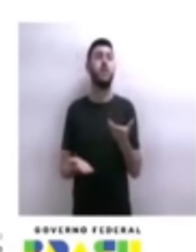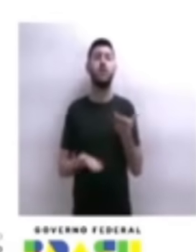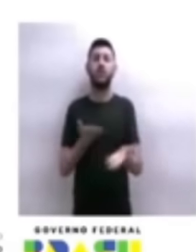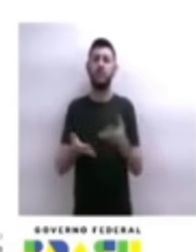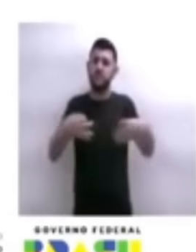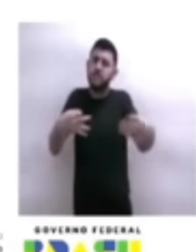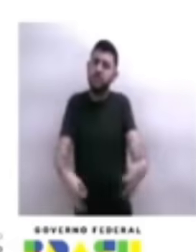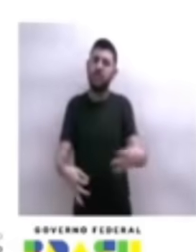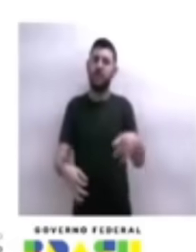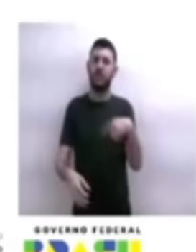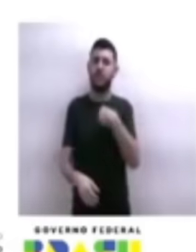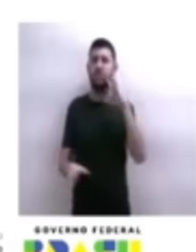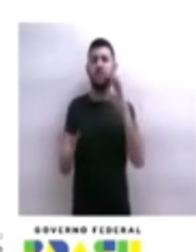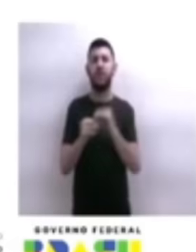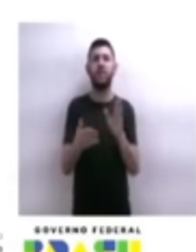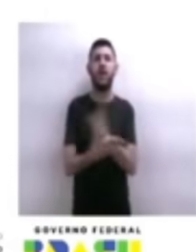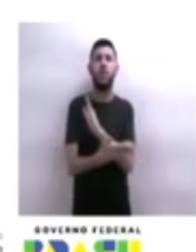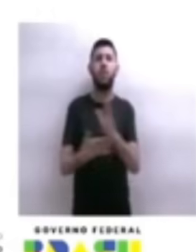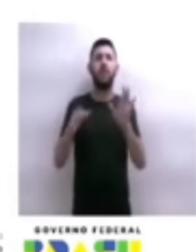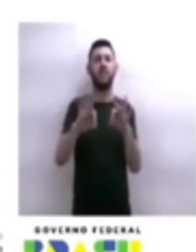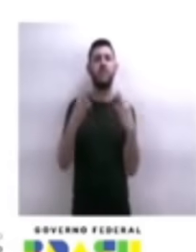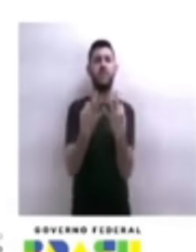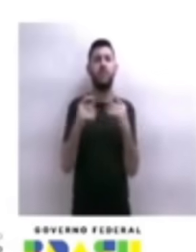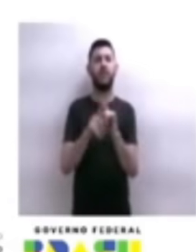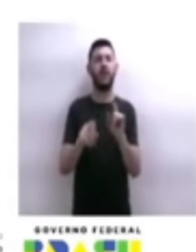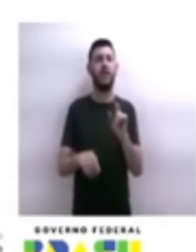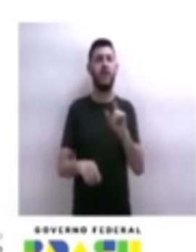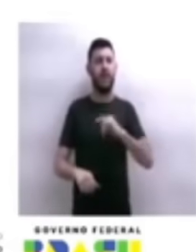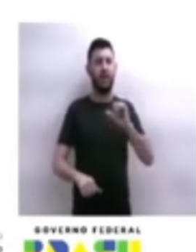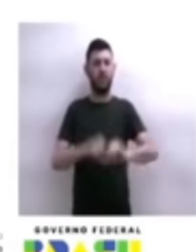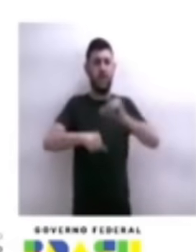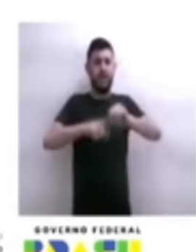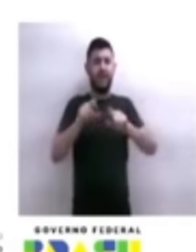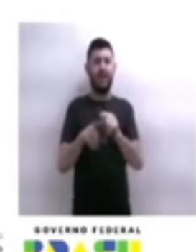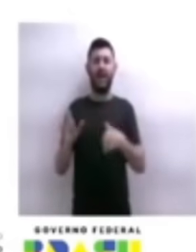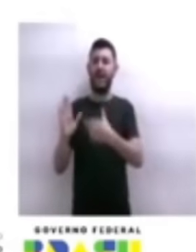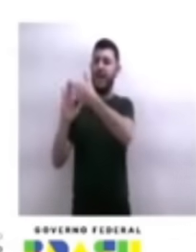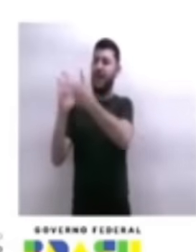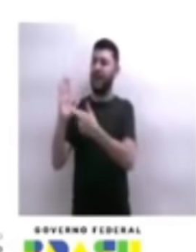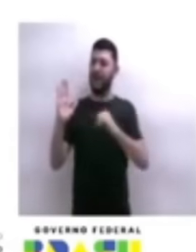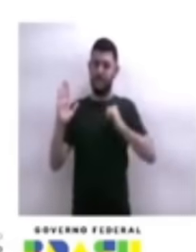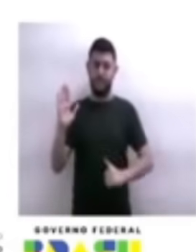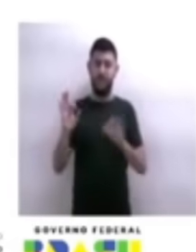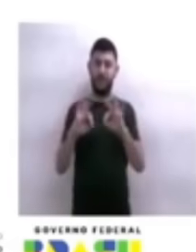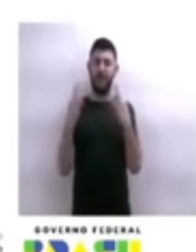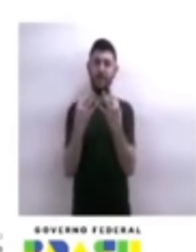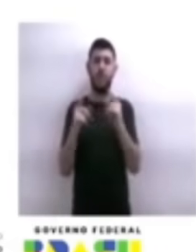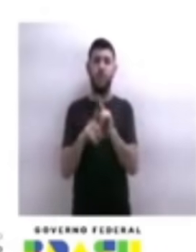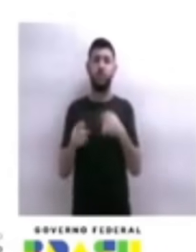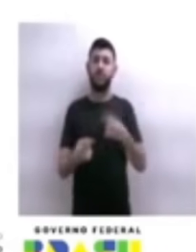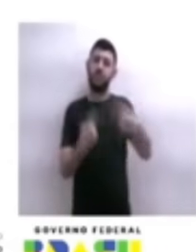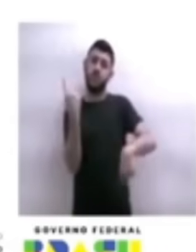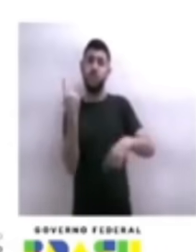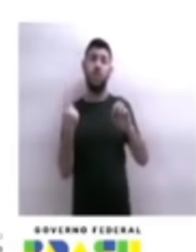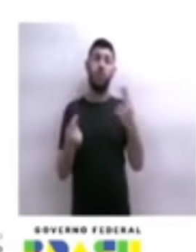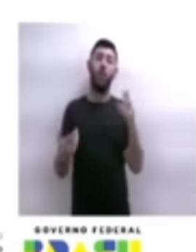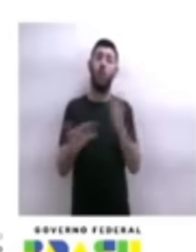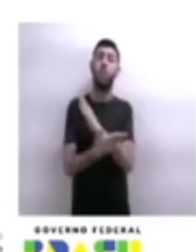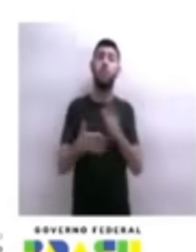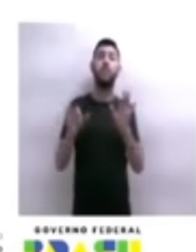gente identifica que elas deixam de atender às regras do programa Bolsa Família e outras